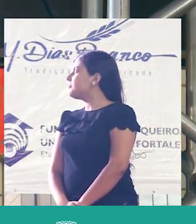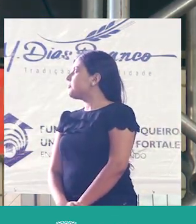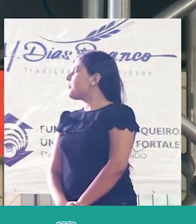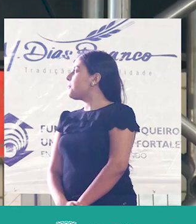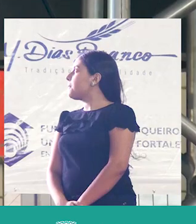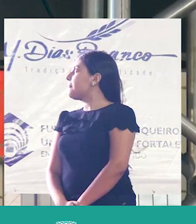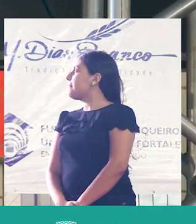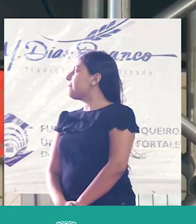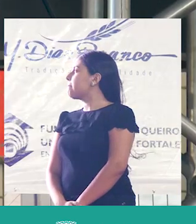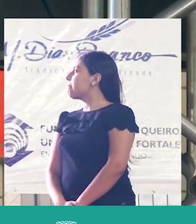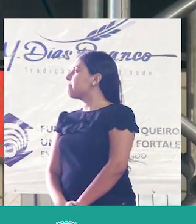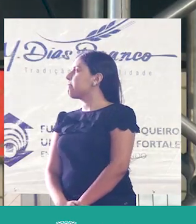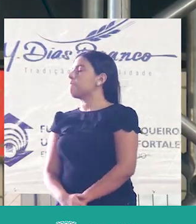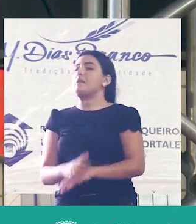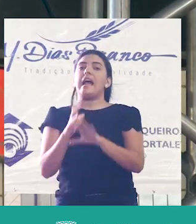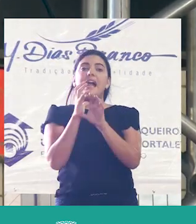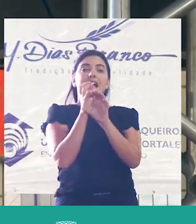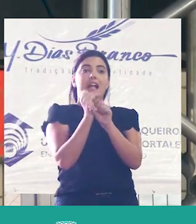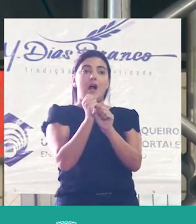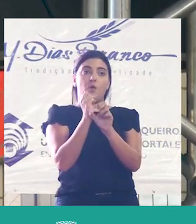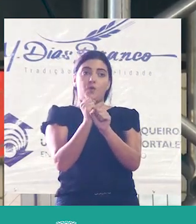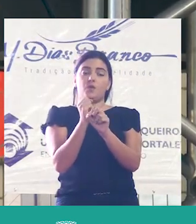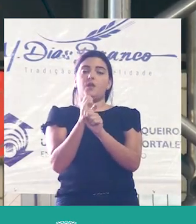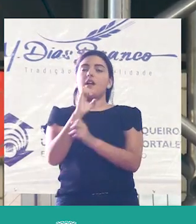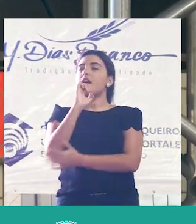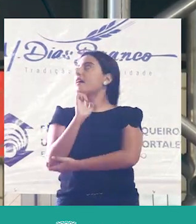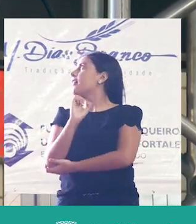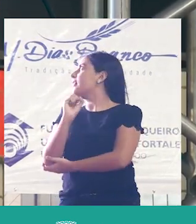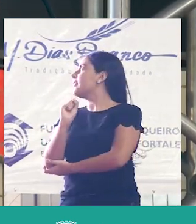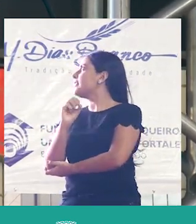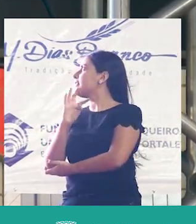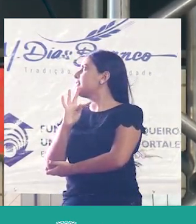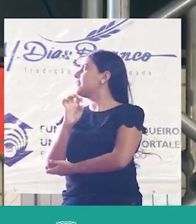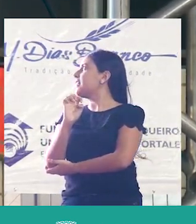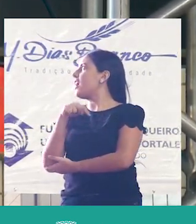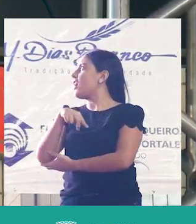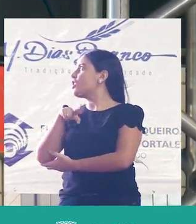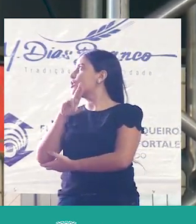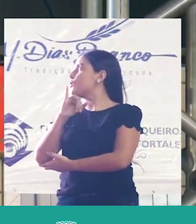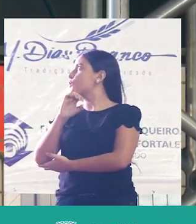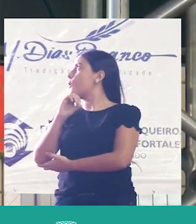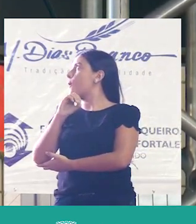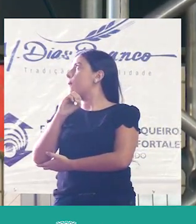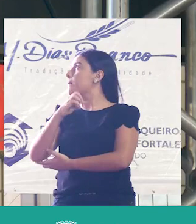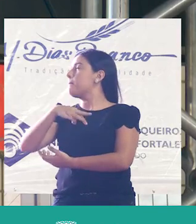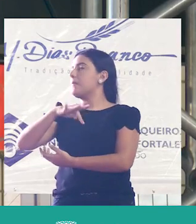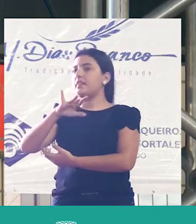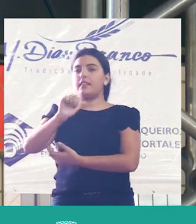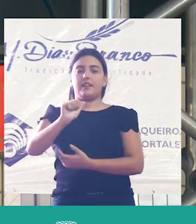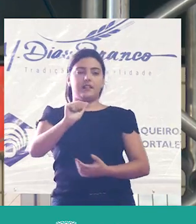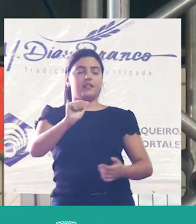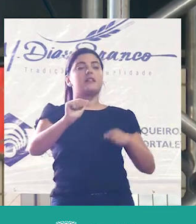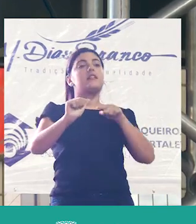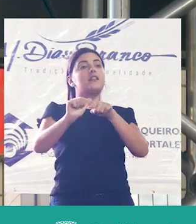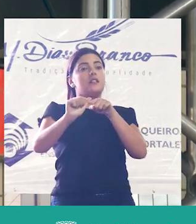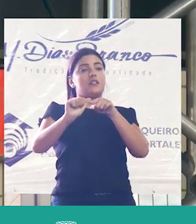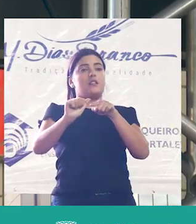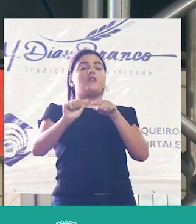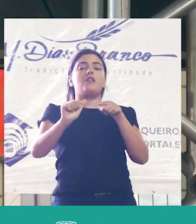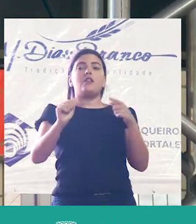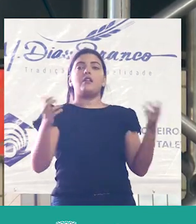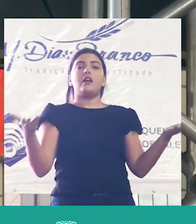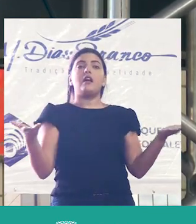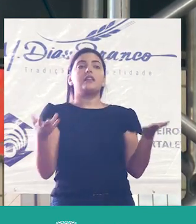assusta um pouquinho, cálculo estequiométrico, mas é uma das partes mais importantes da química.